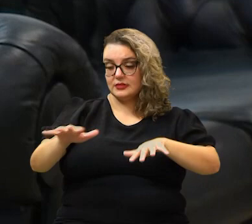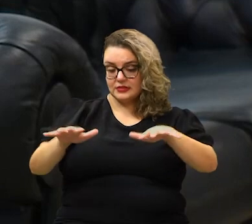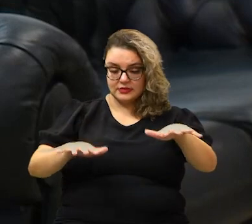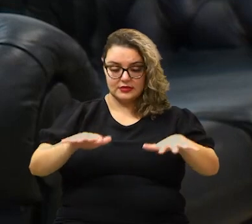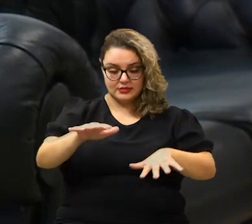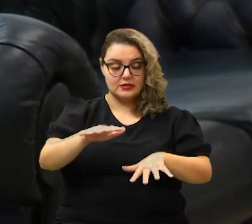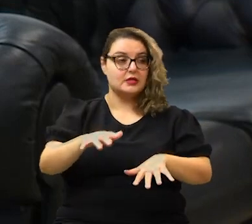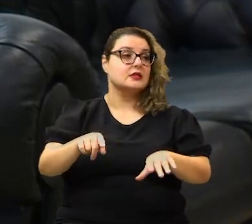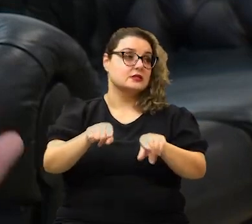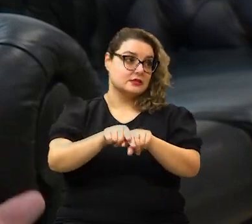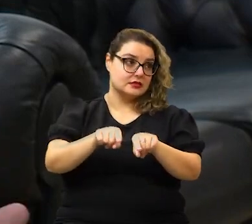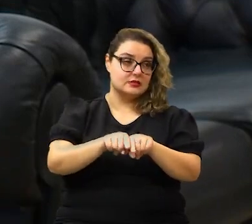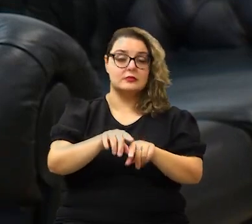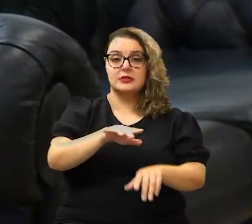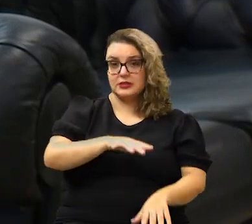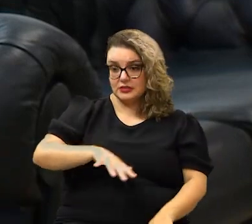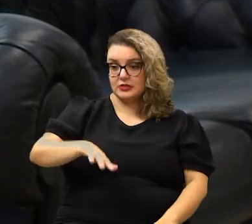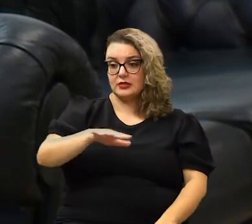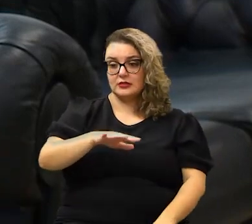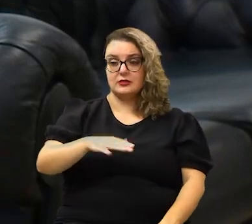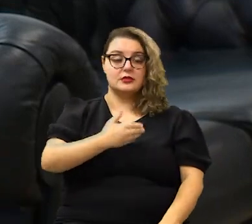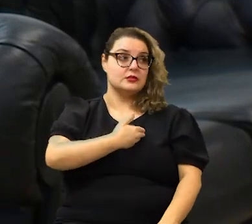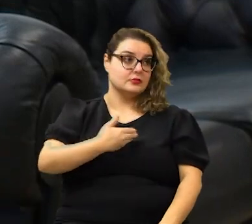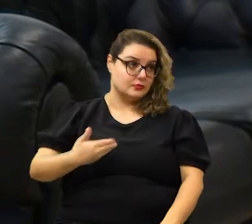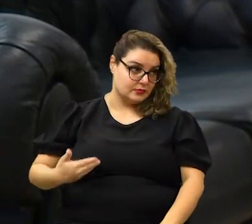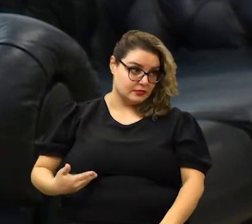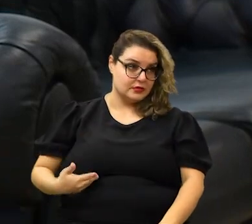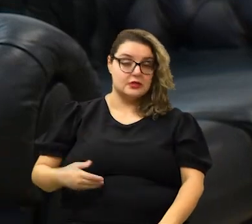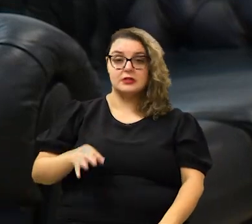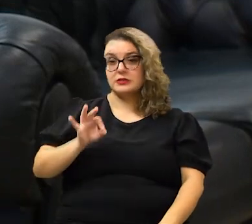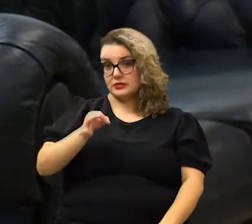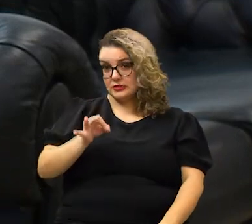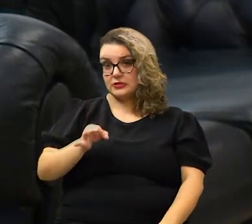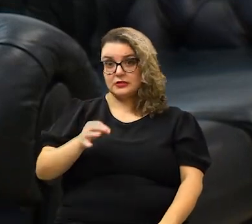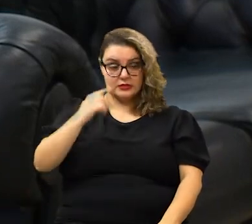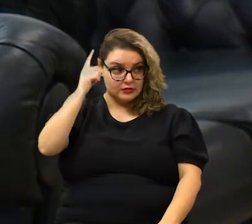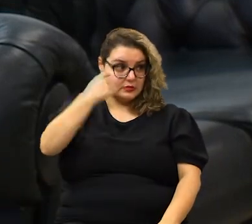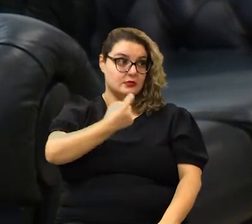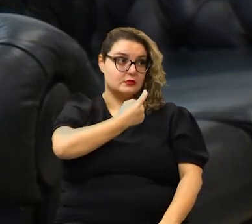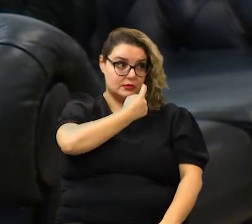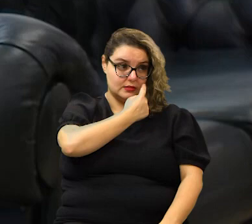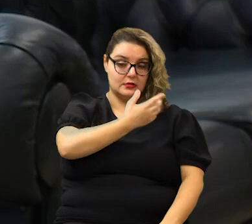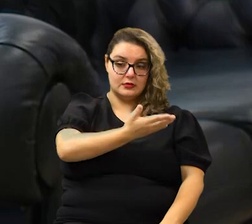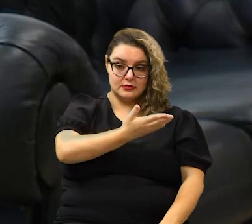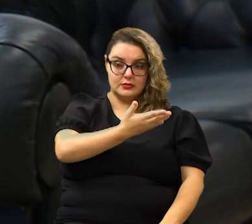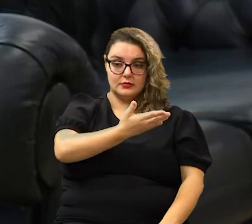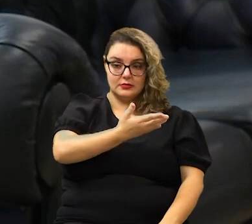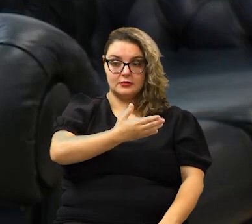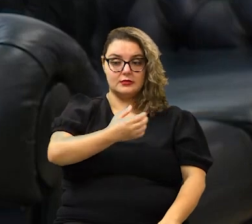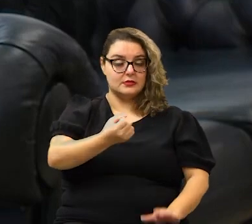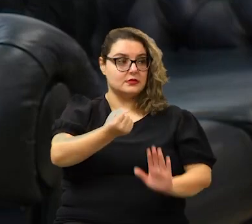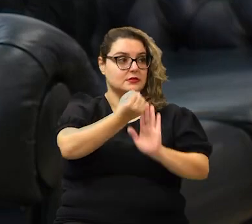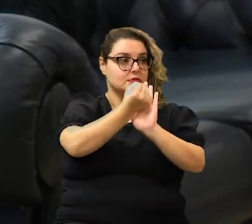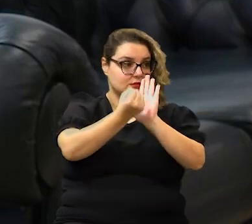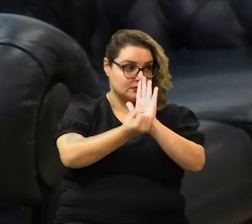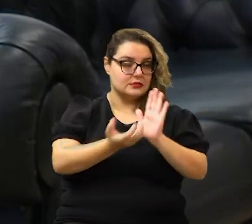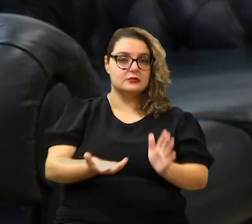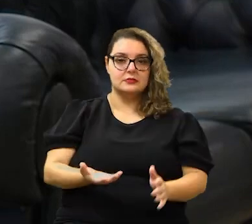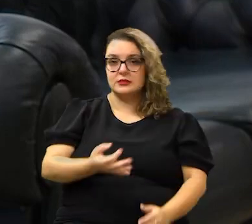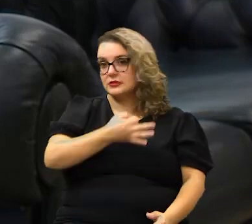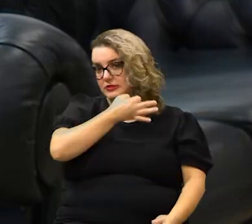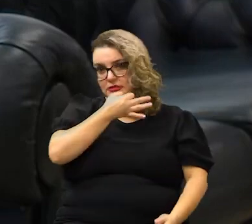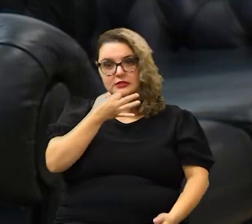serviços em várias áreas, inclusive no setor público, né? Certamente, Mirna, você simboliza,